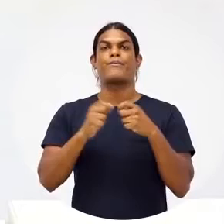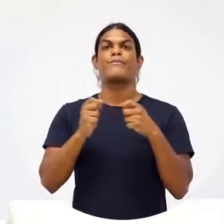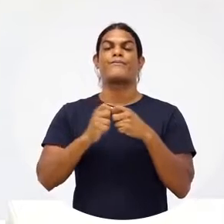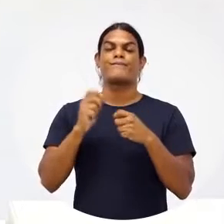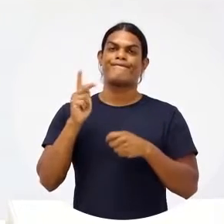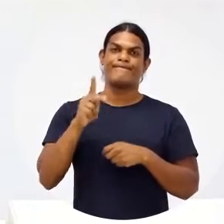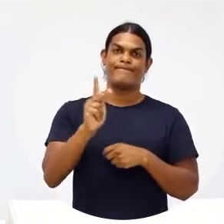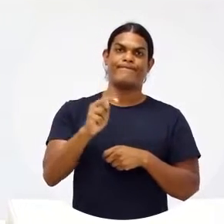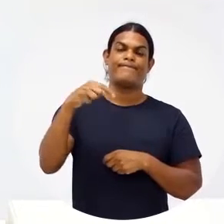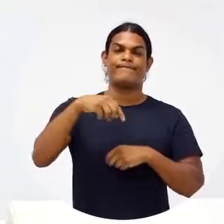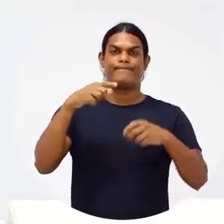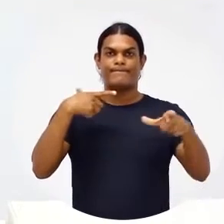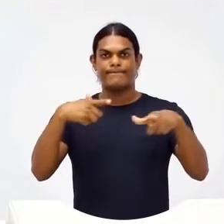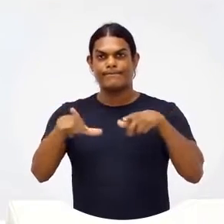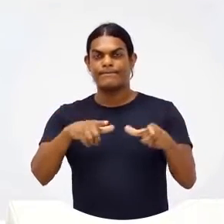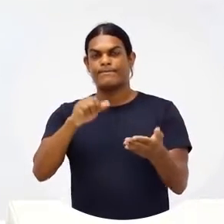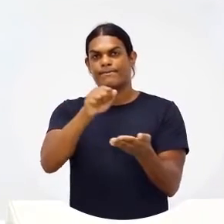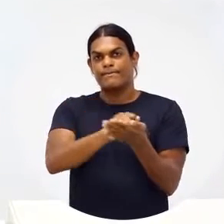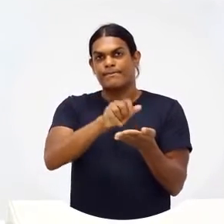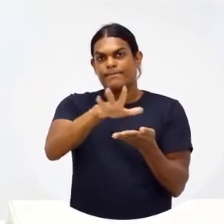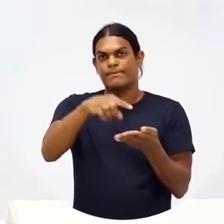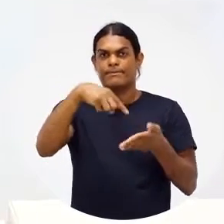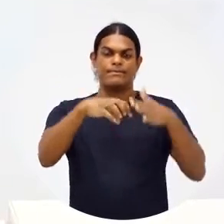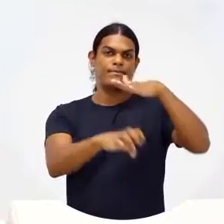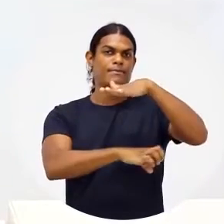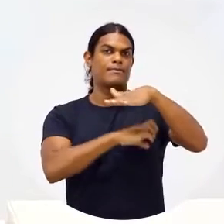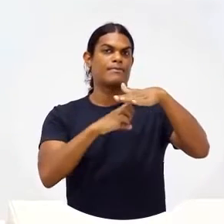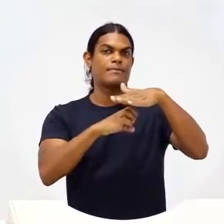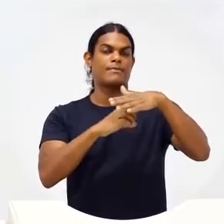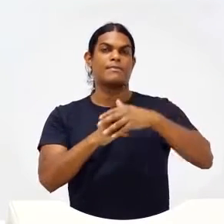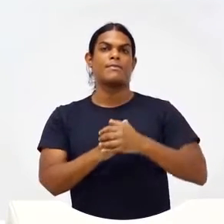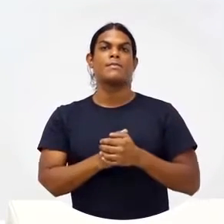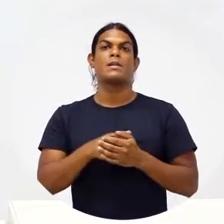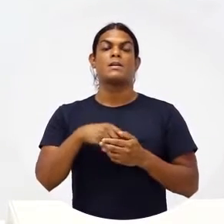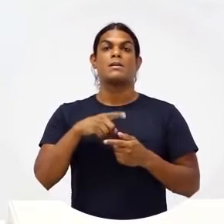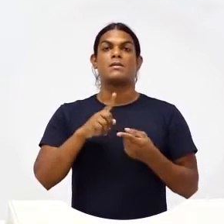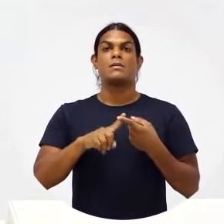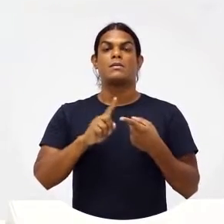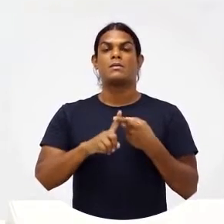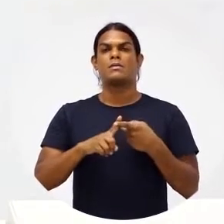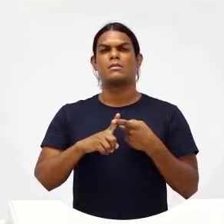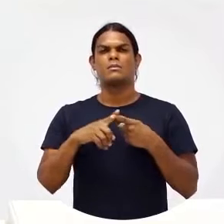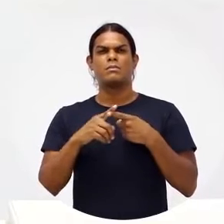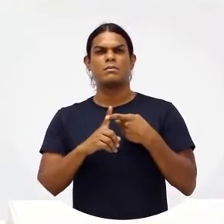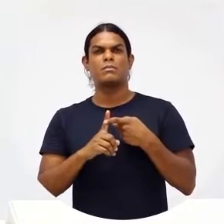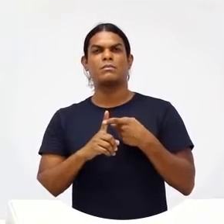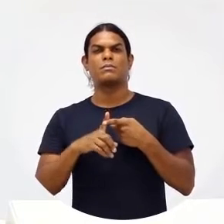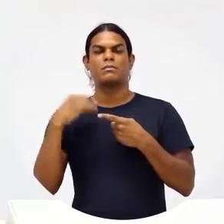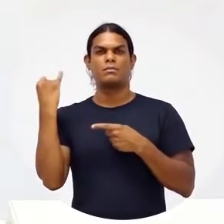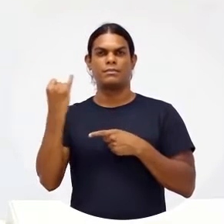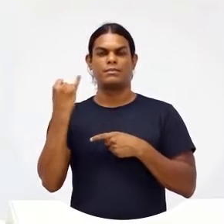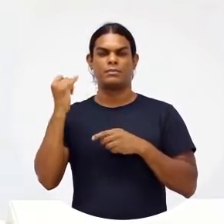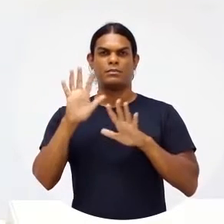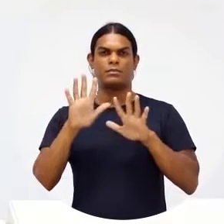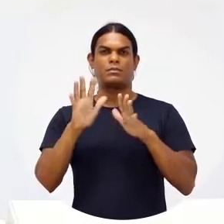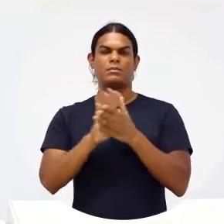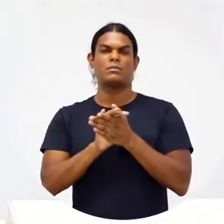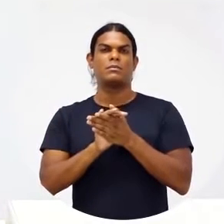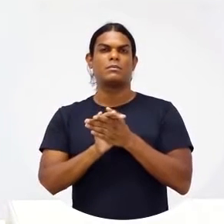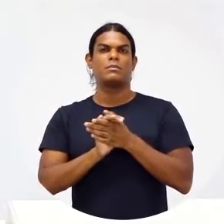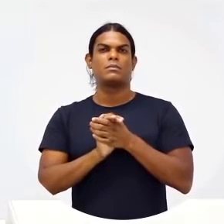trabalhador for demitido, tá certo? Esse exame ele tem também alguns detalhes, tá certo? Tem